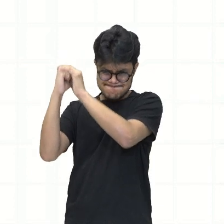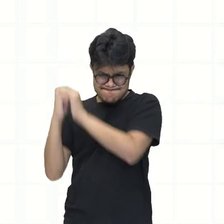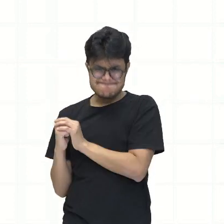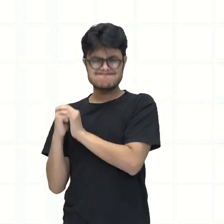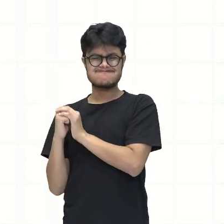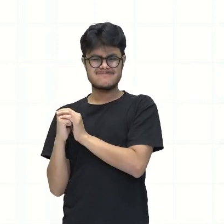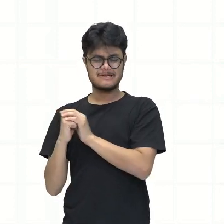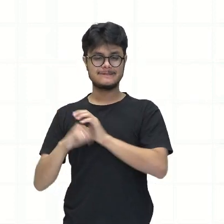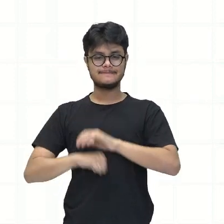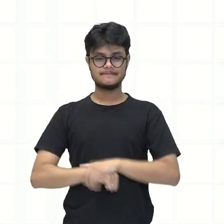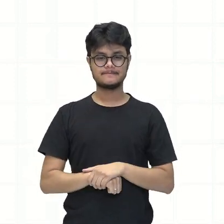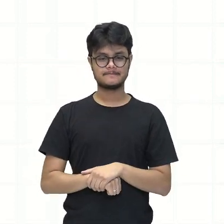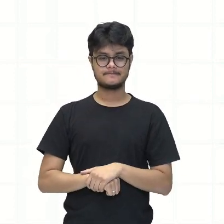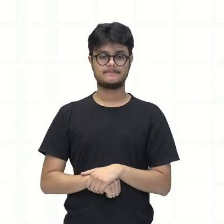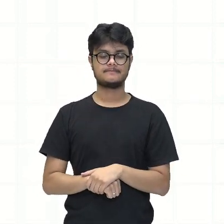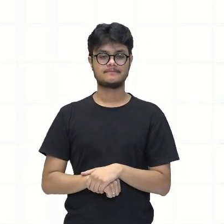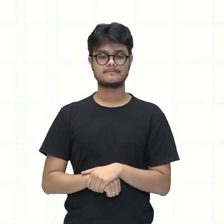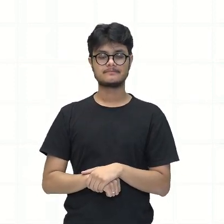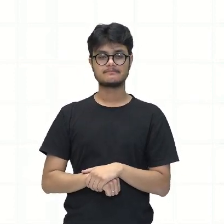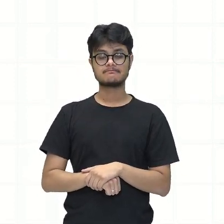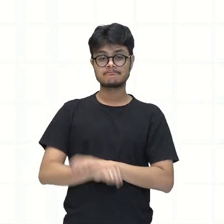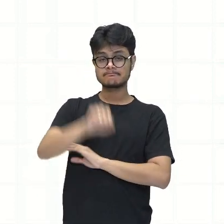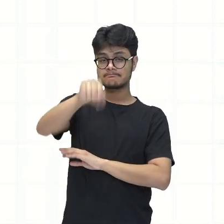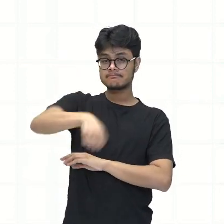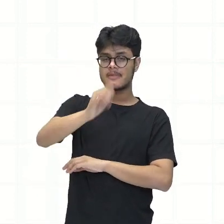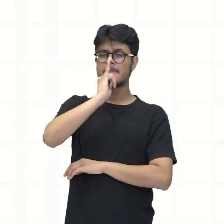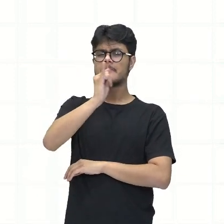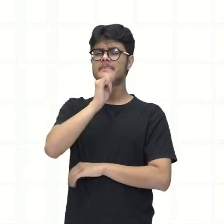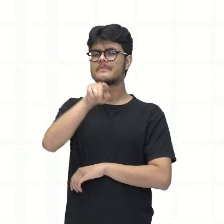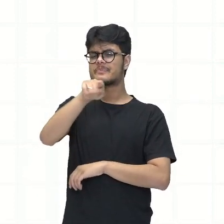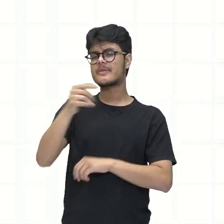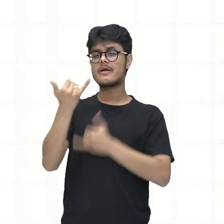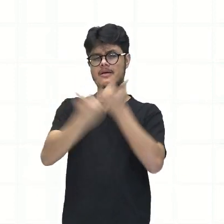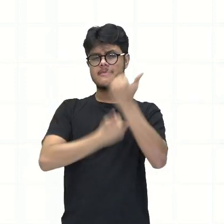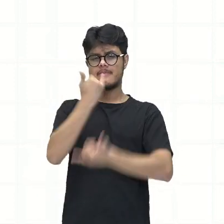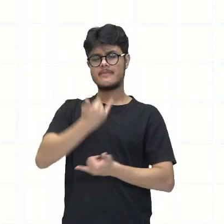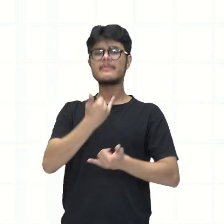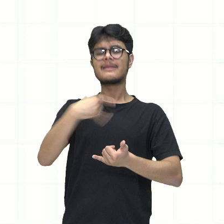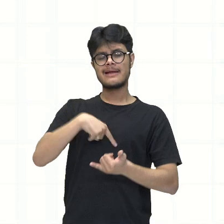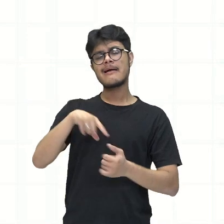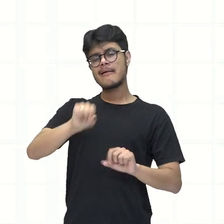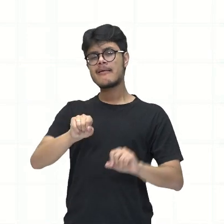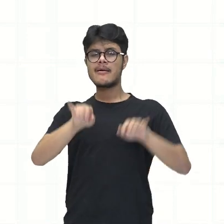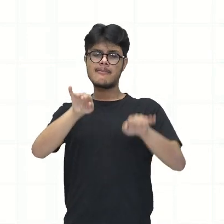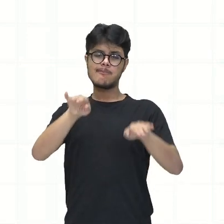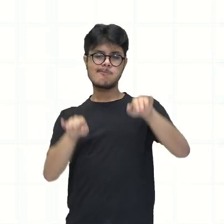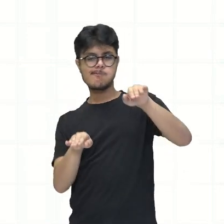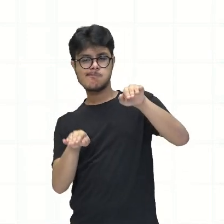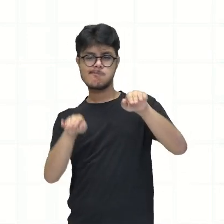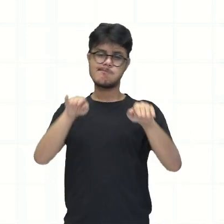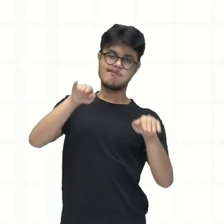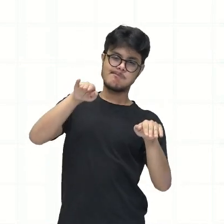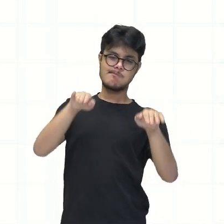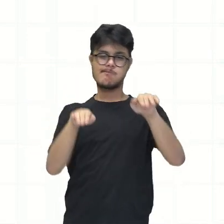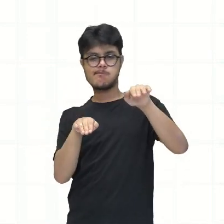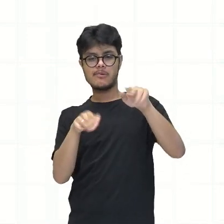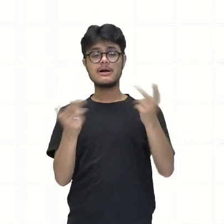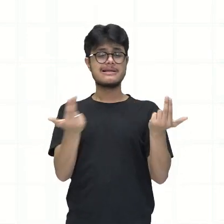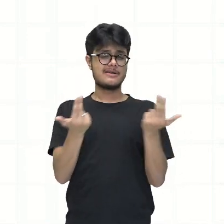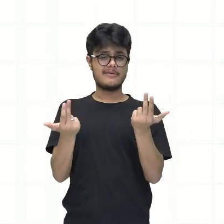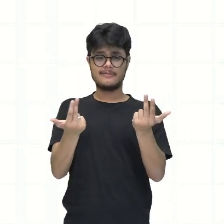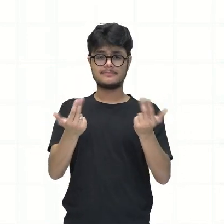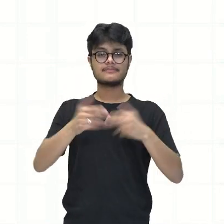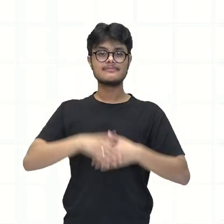gente, brincando no parquinho, não tem a gangorra? Ela funciona bem parecido com o que é a